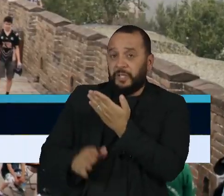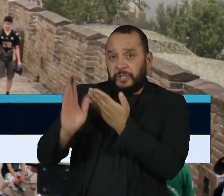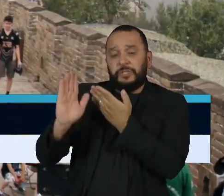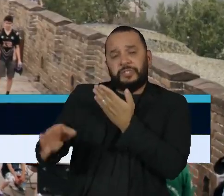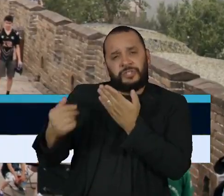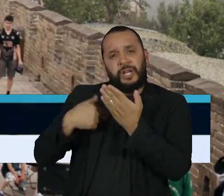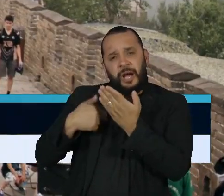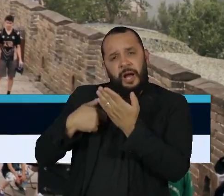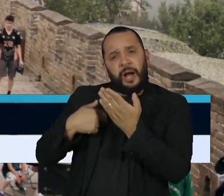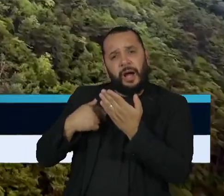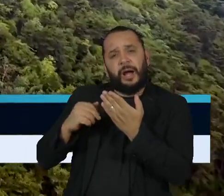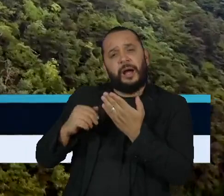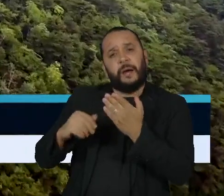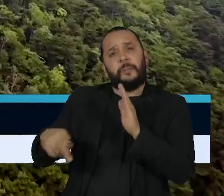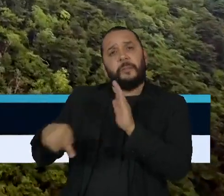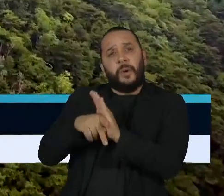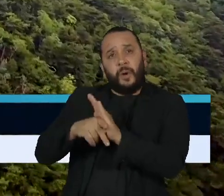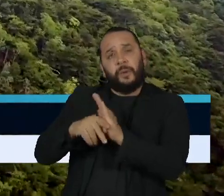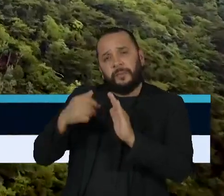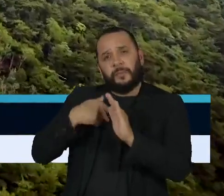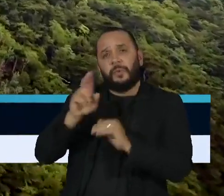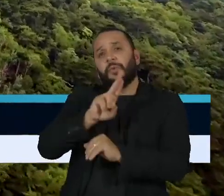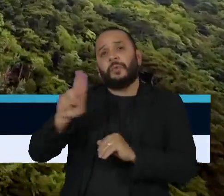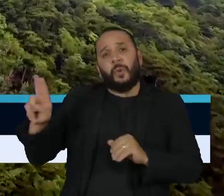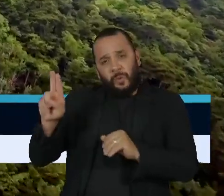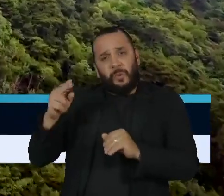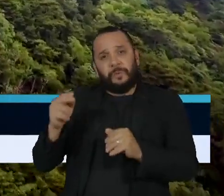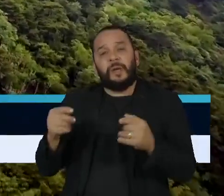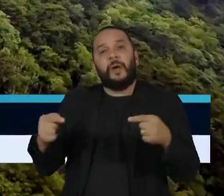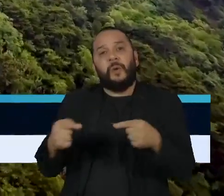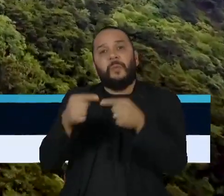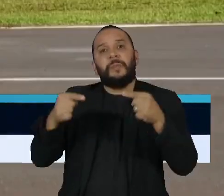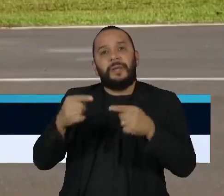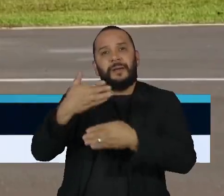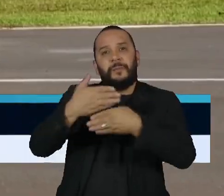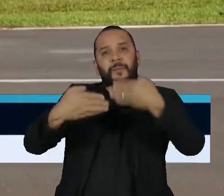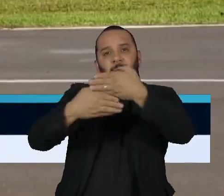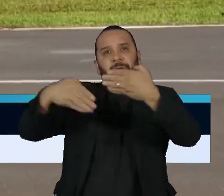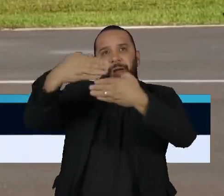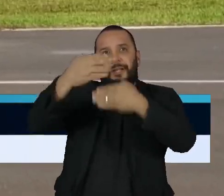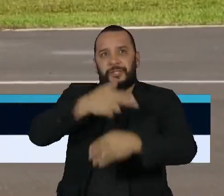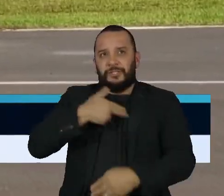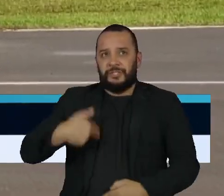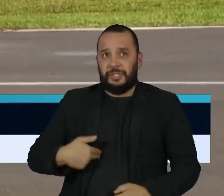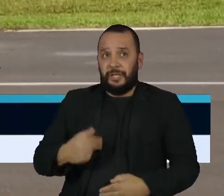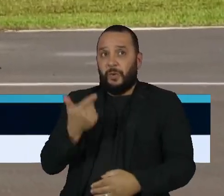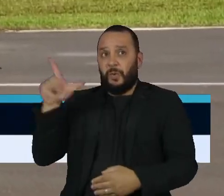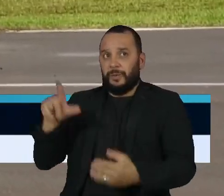num dos maiores símbolos do país asiático a Muralha da China Adidas